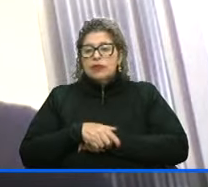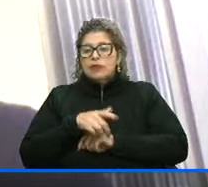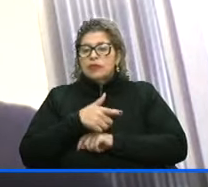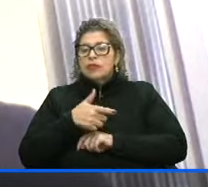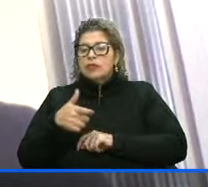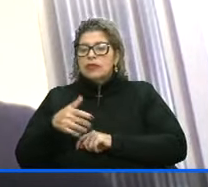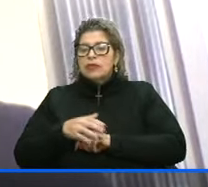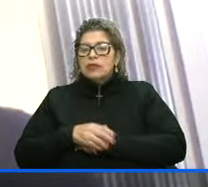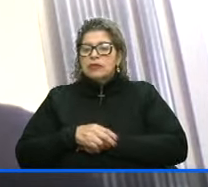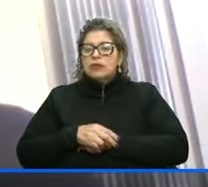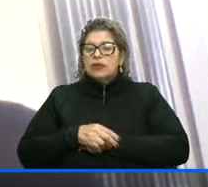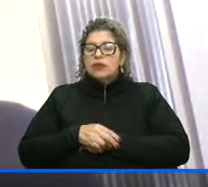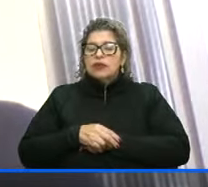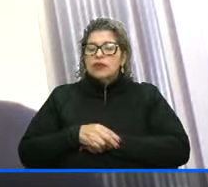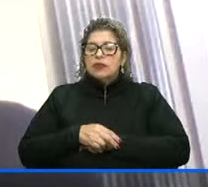informação.